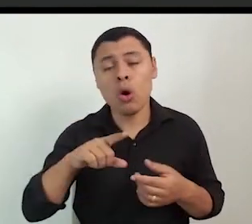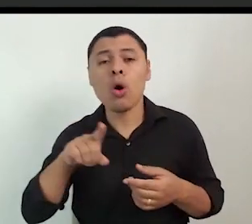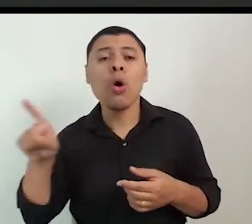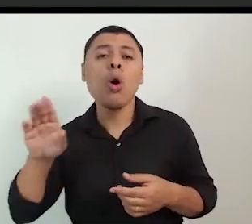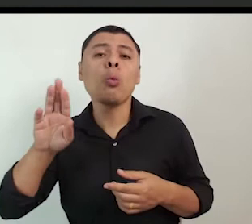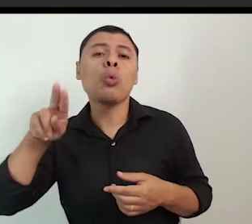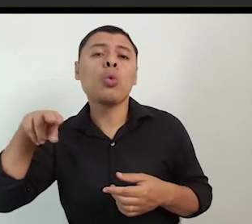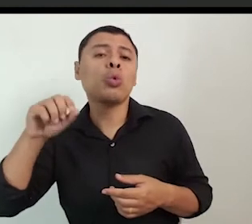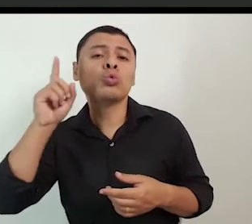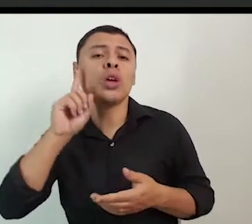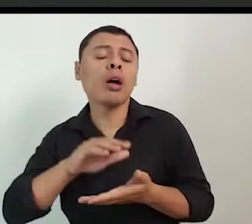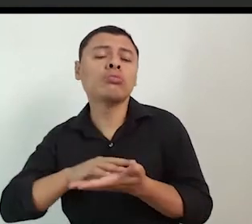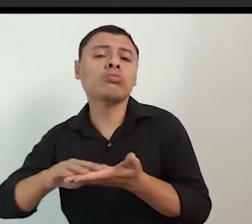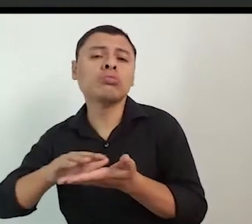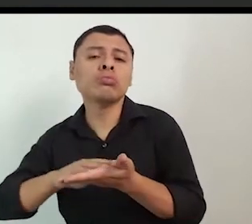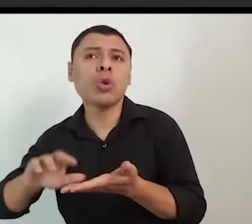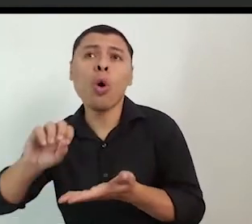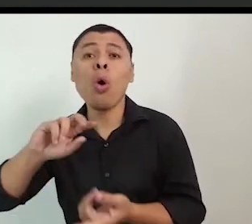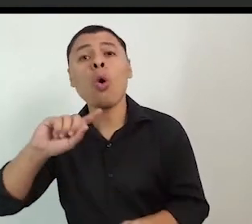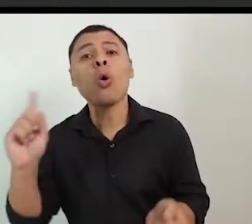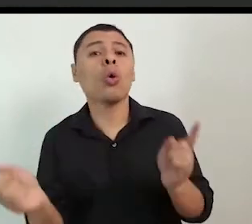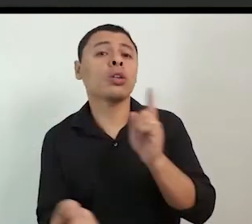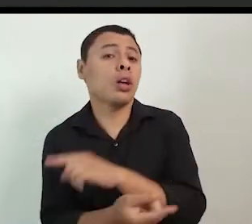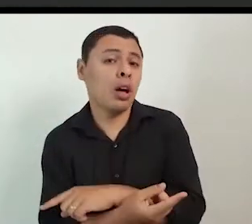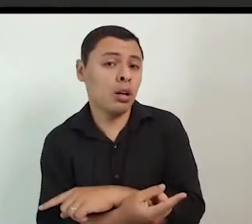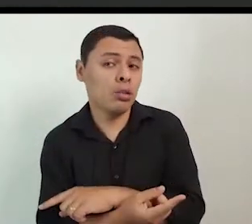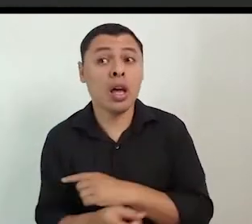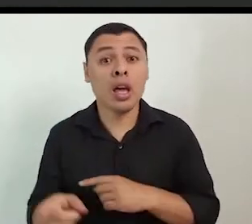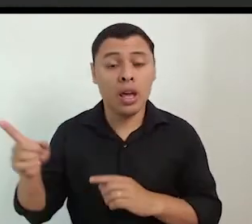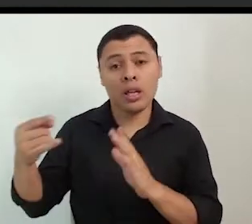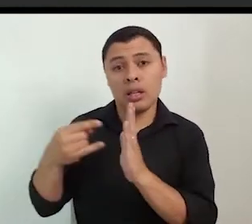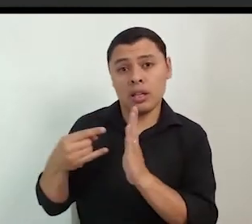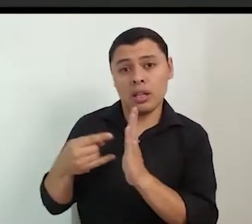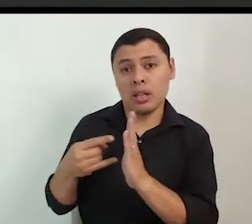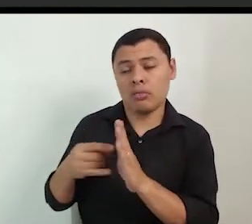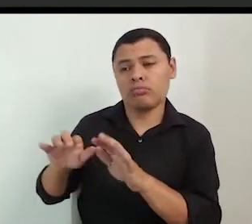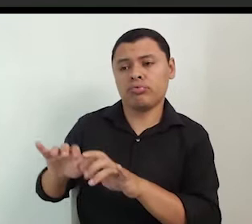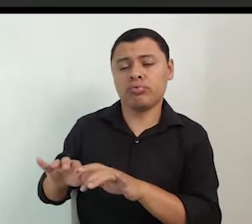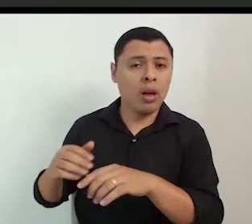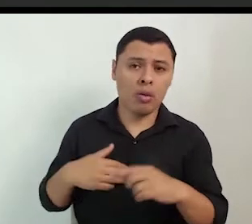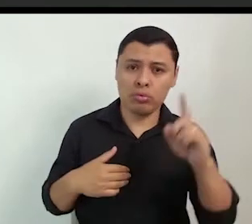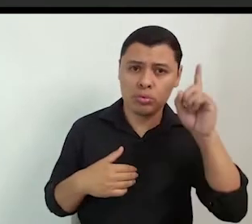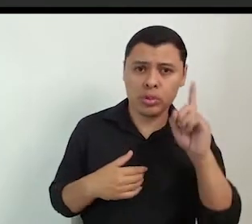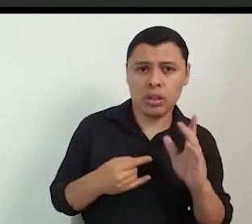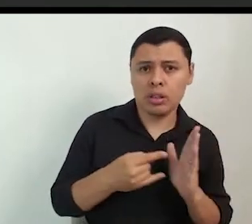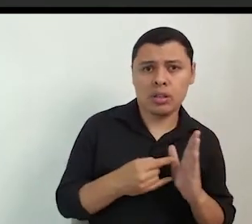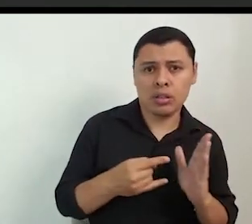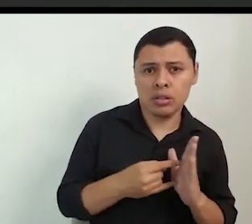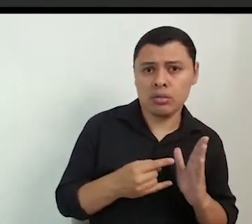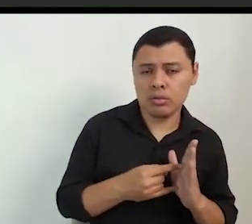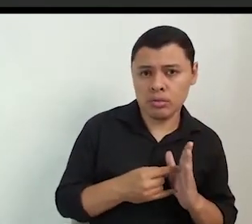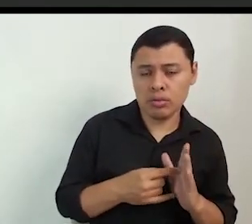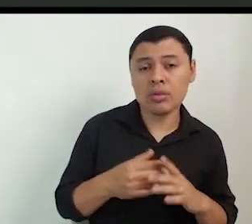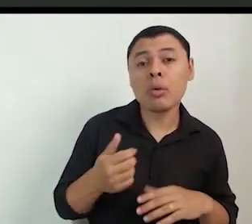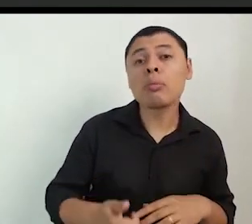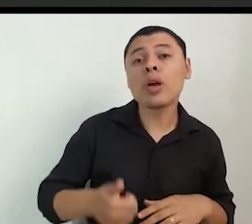ser, ou o contrário. Por exemplo, ele programa, eu não programo. Então, o ideal num processo